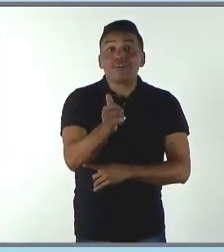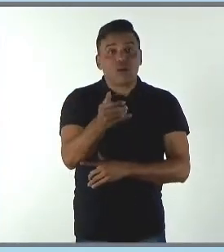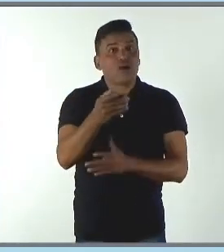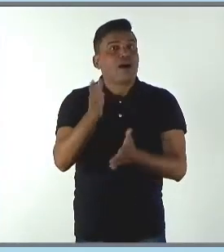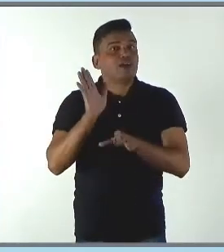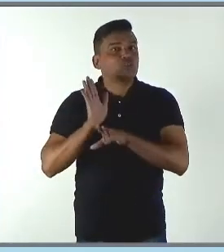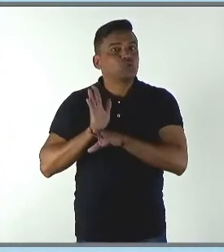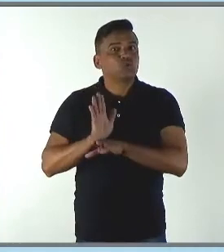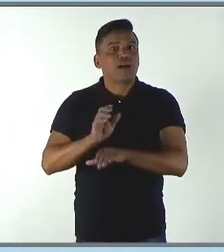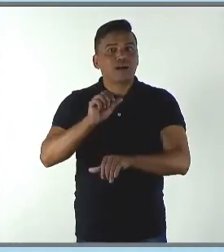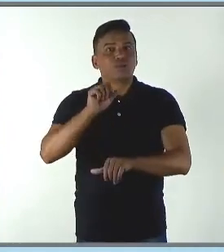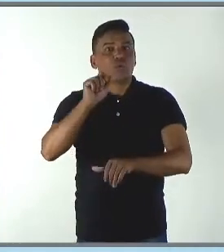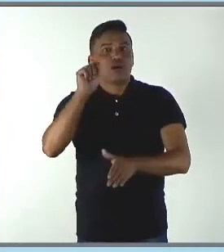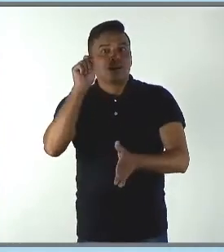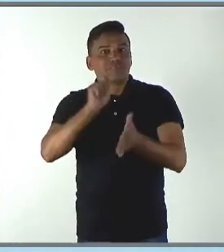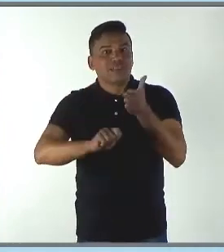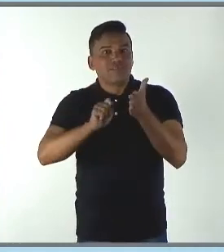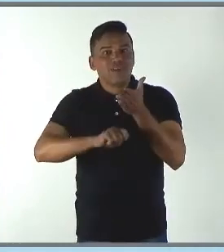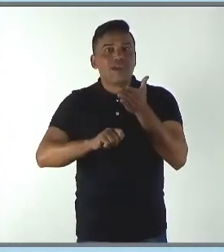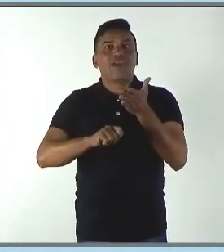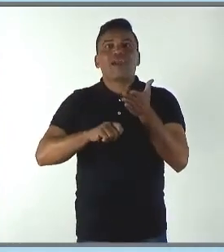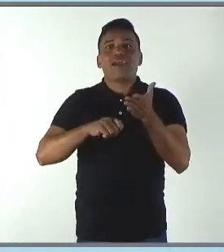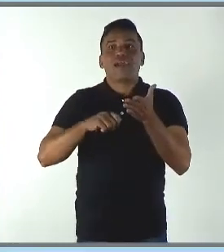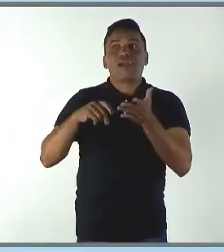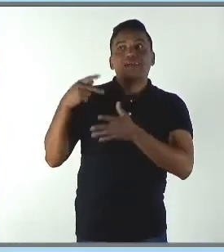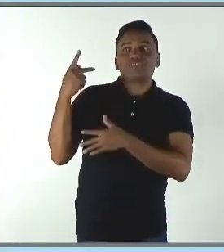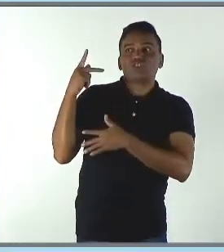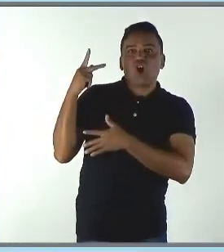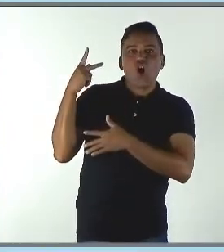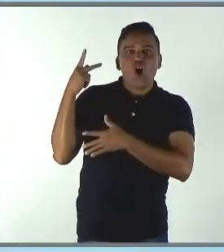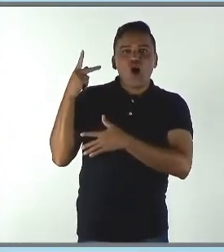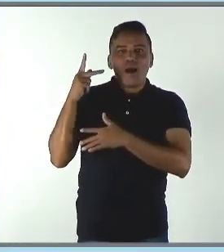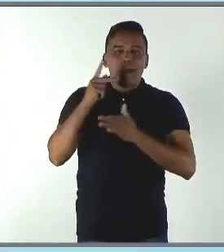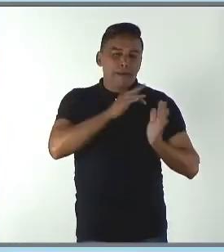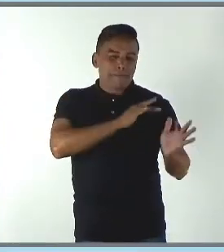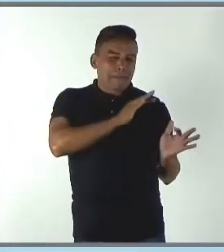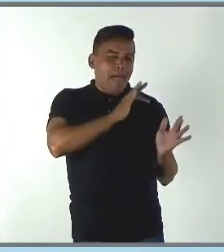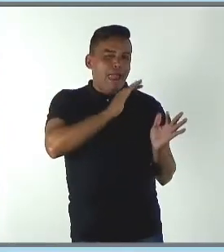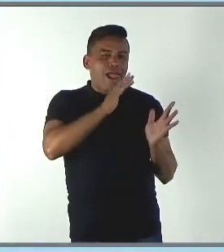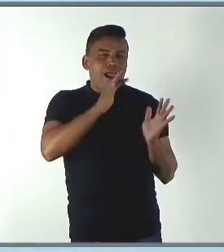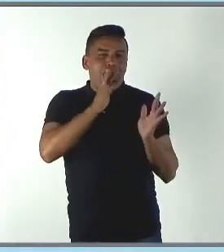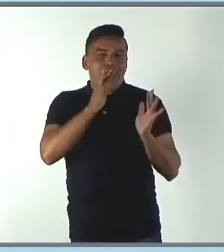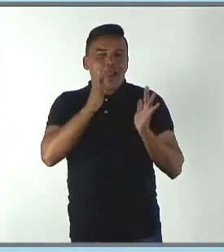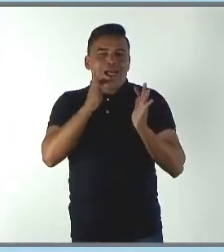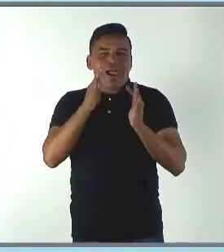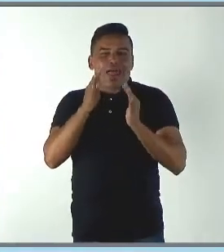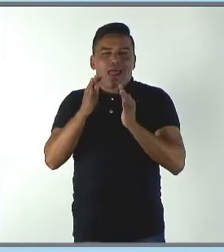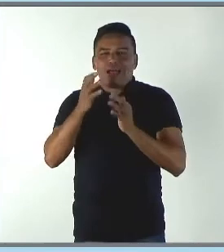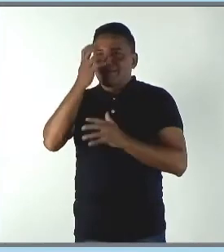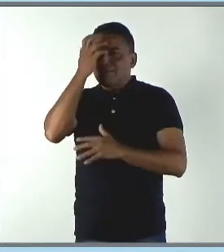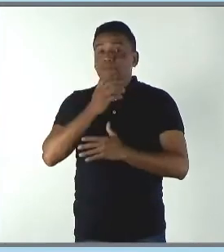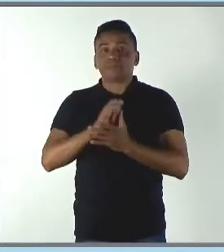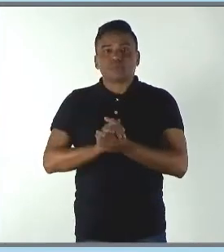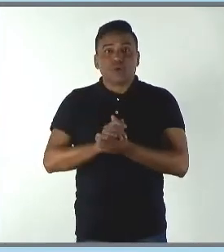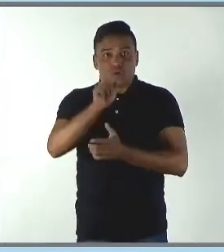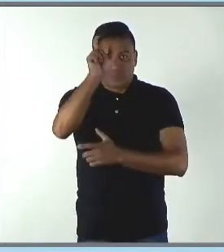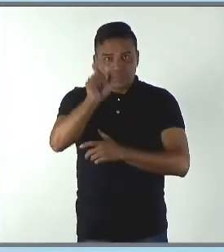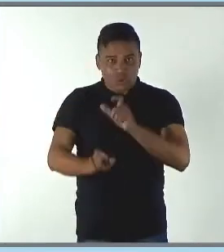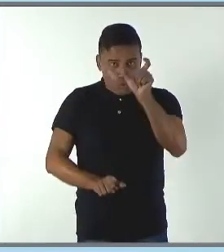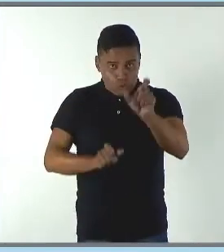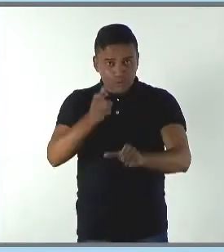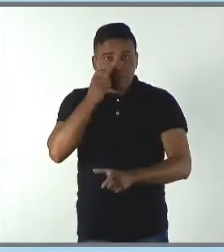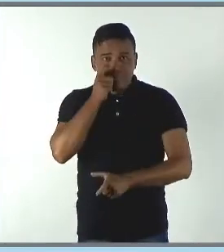escrever uma história um pouco mais completa dessas coisas. Então, as pessoas que se interessarem,